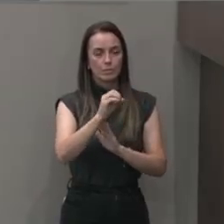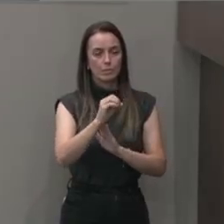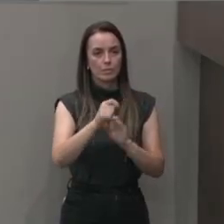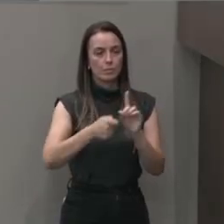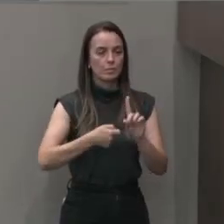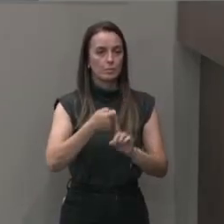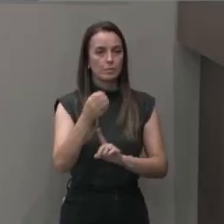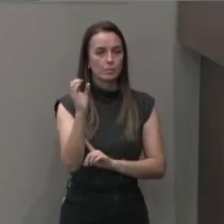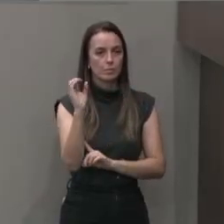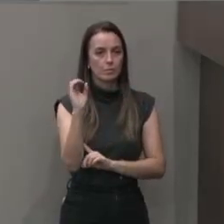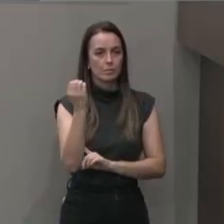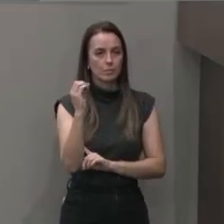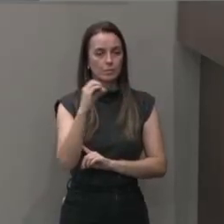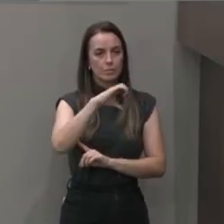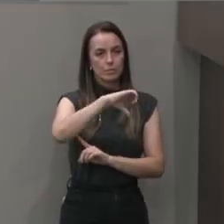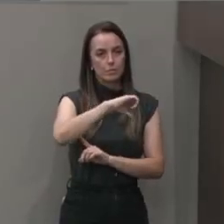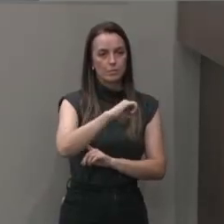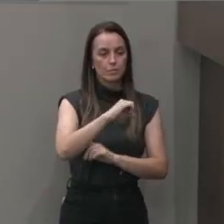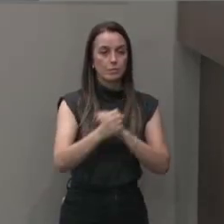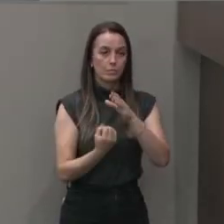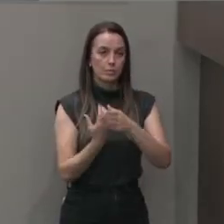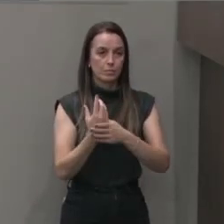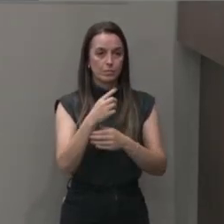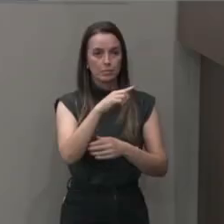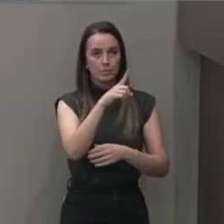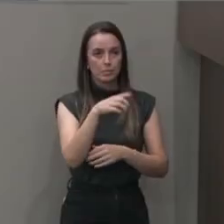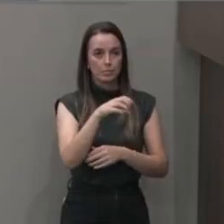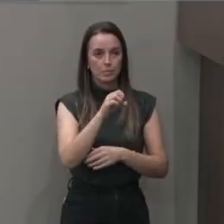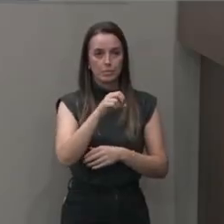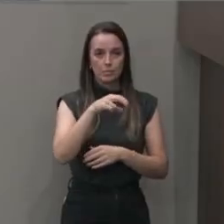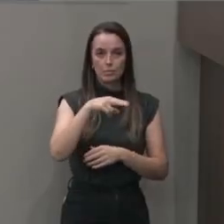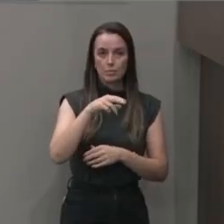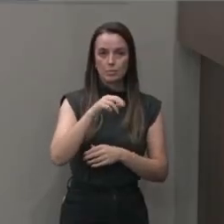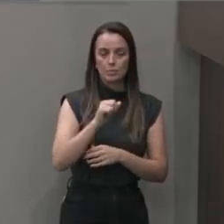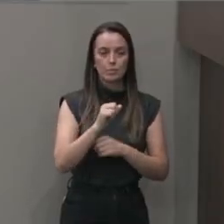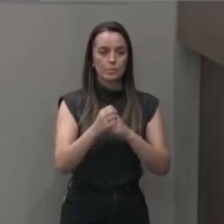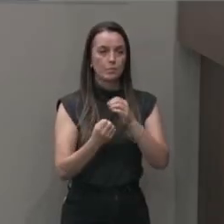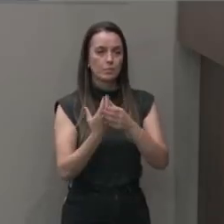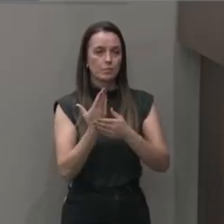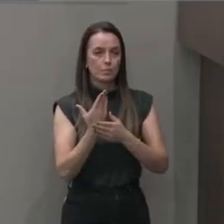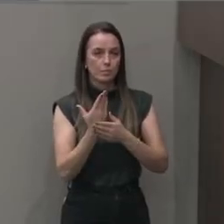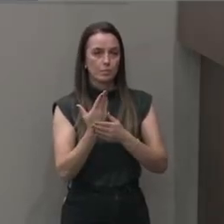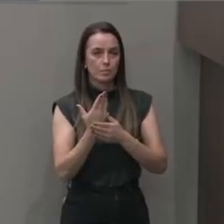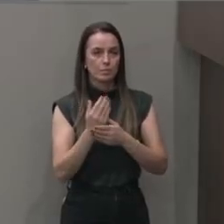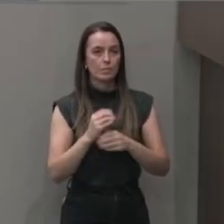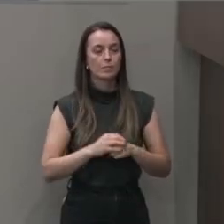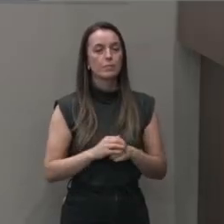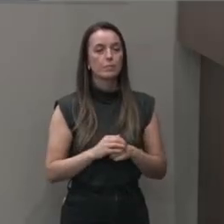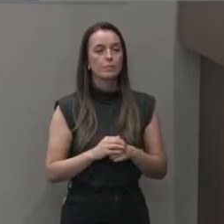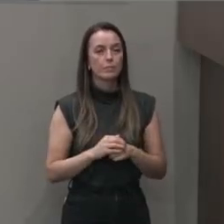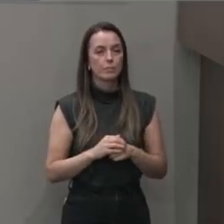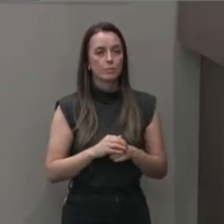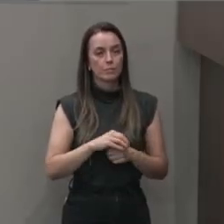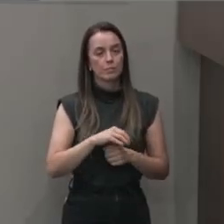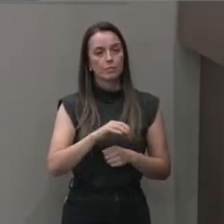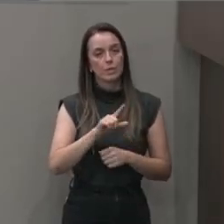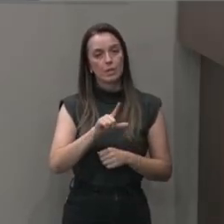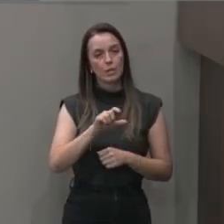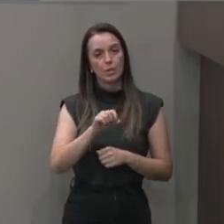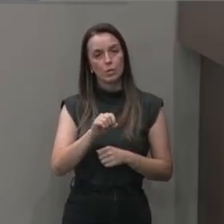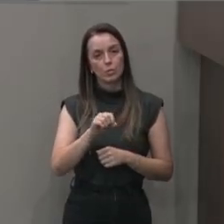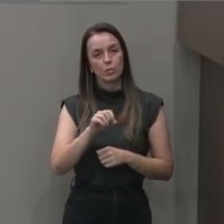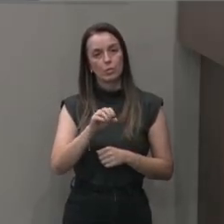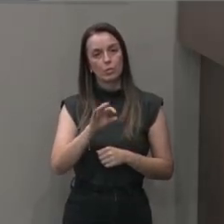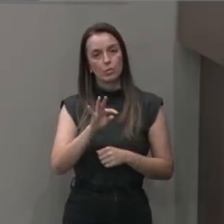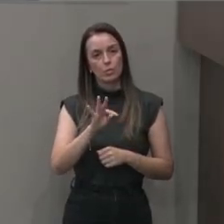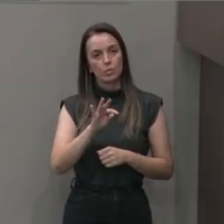2006, e cria a Zona Especial de Interesse Social, ZEIS, para implantação de loteamento de interesse social e dá outras